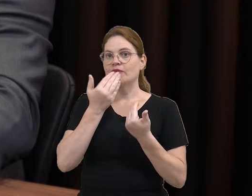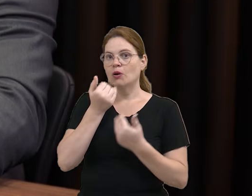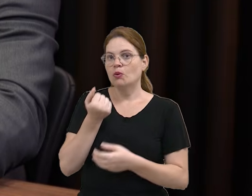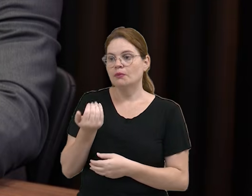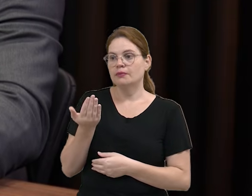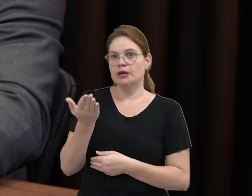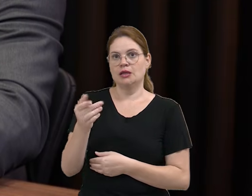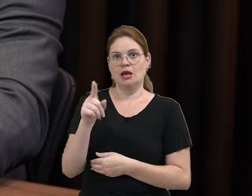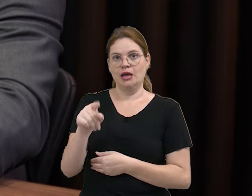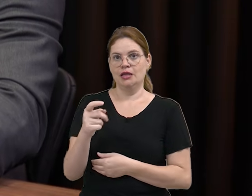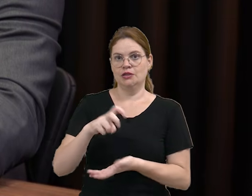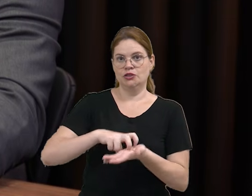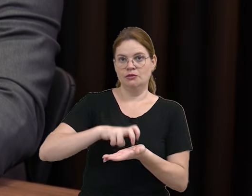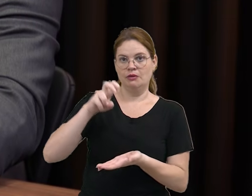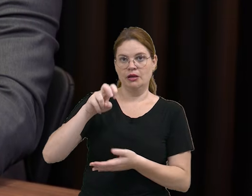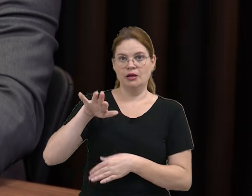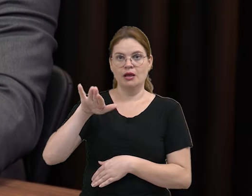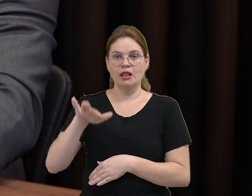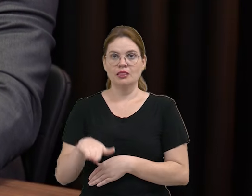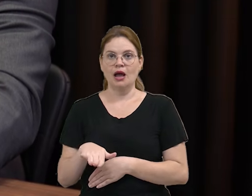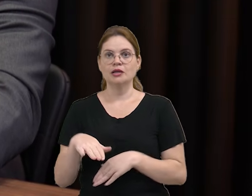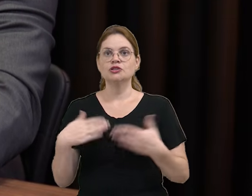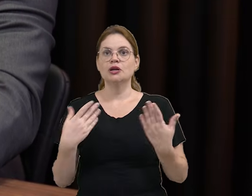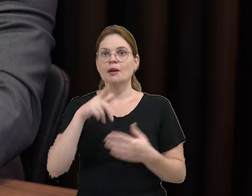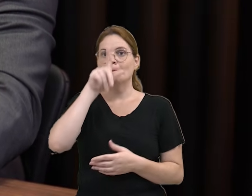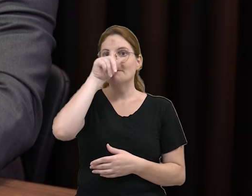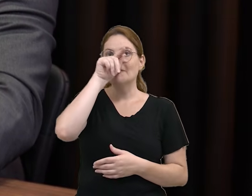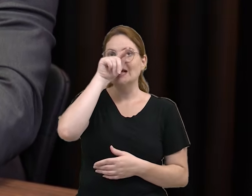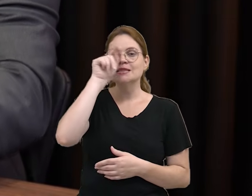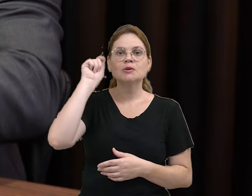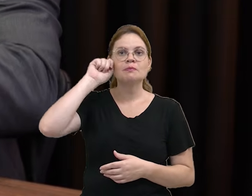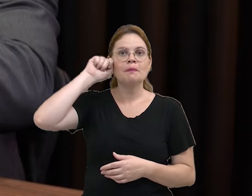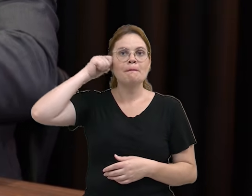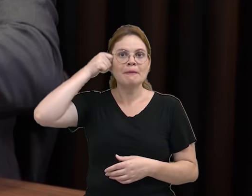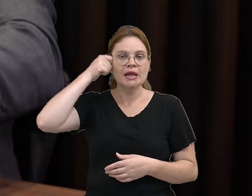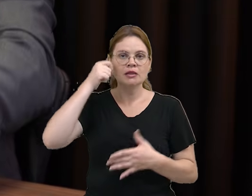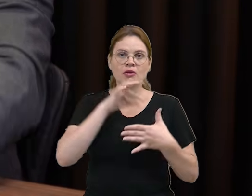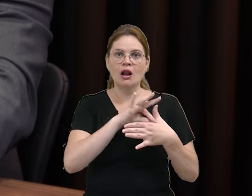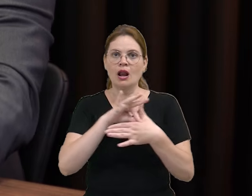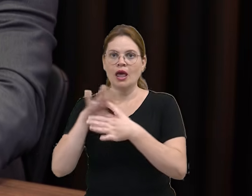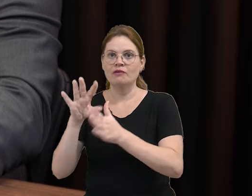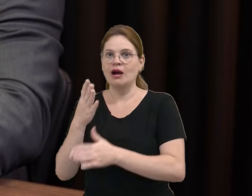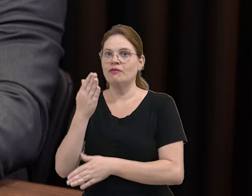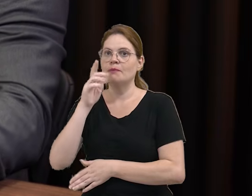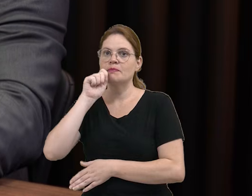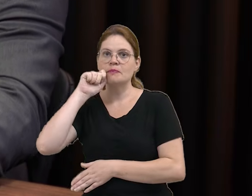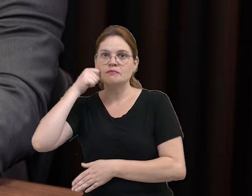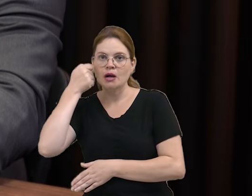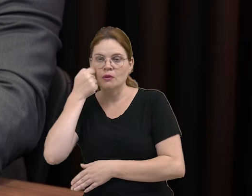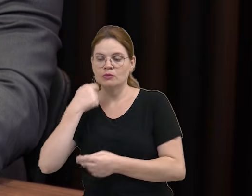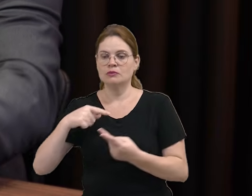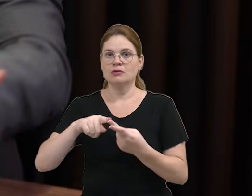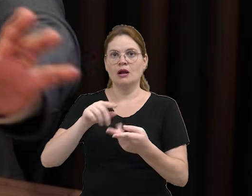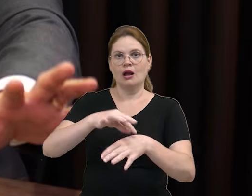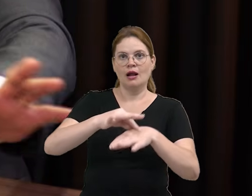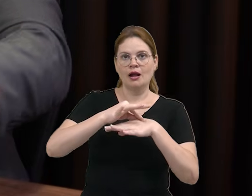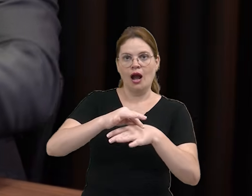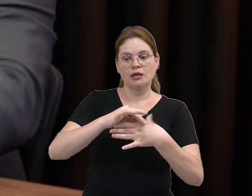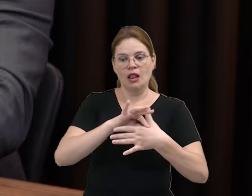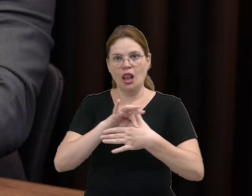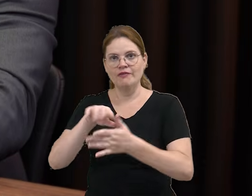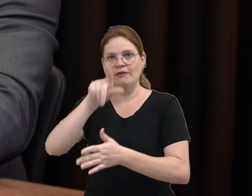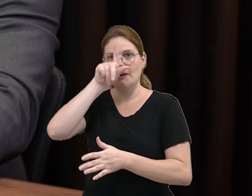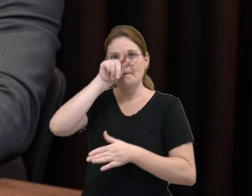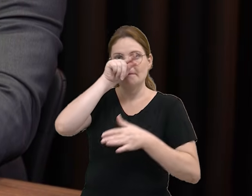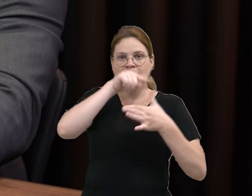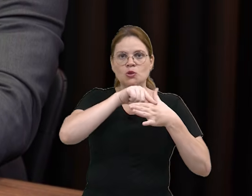alimentado de manhã e à tarde. A palavra fala por corvos, levava pão e carne para ele, ele tomava água do